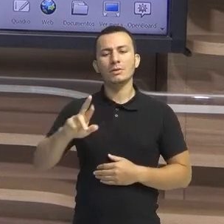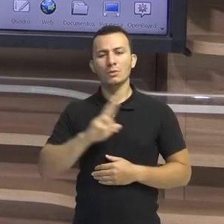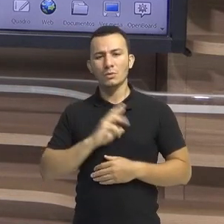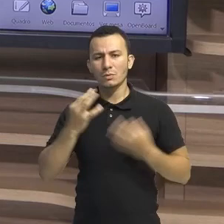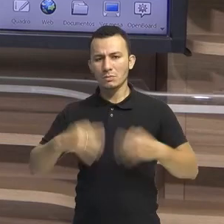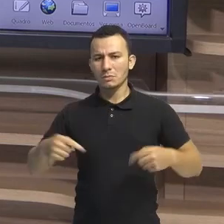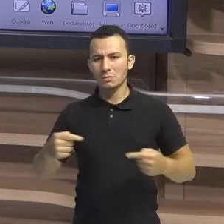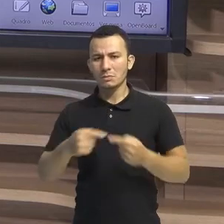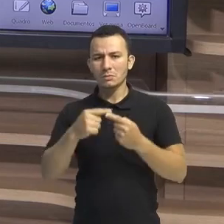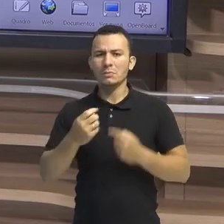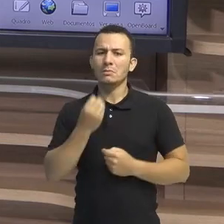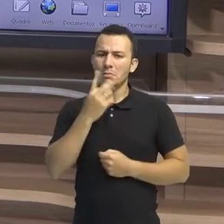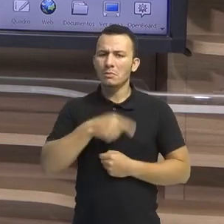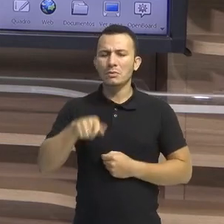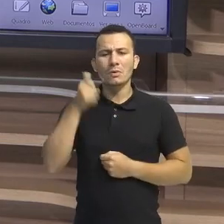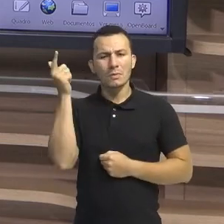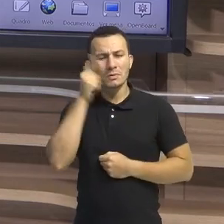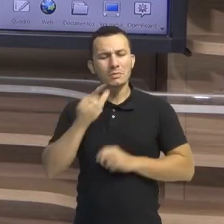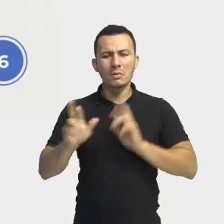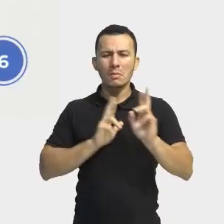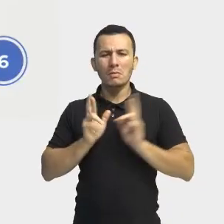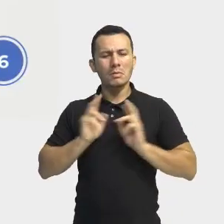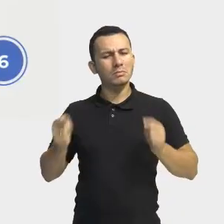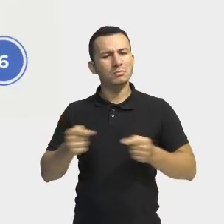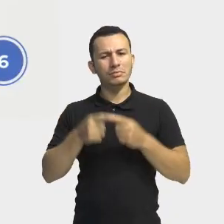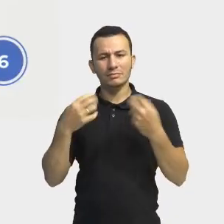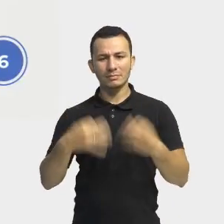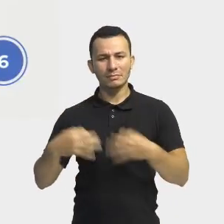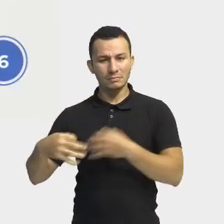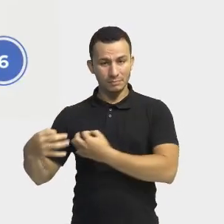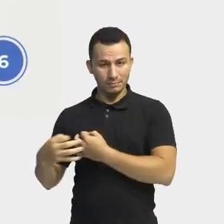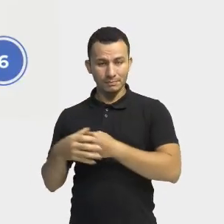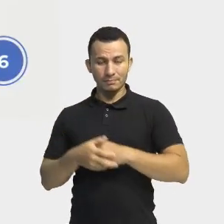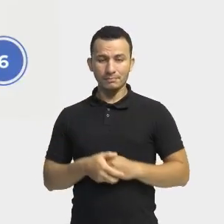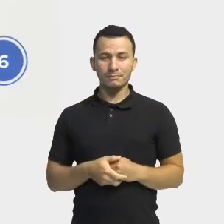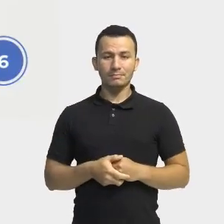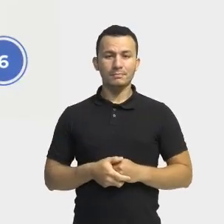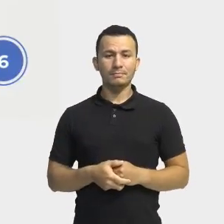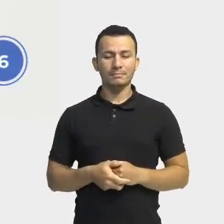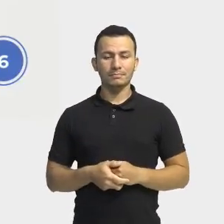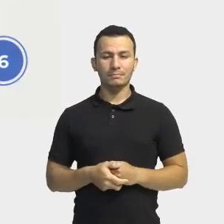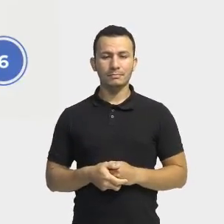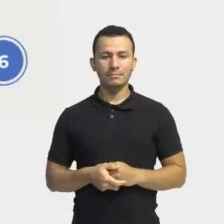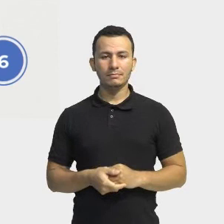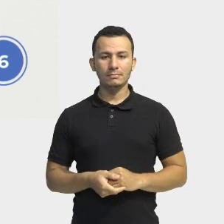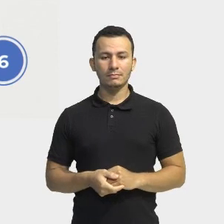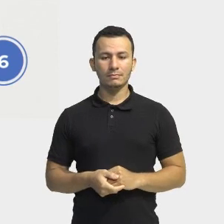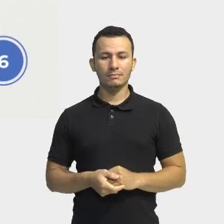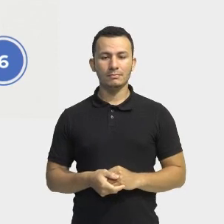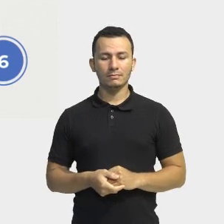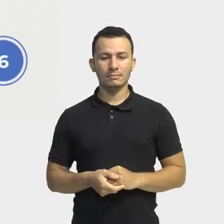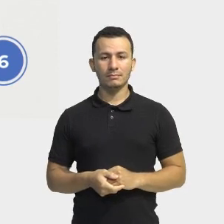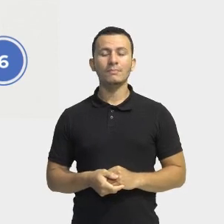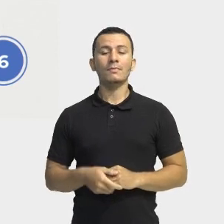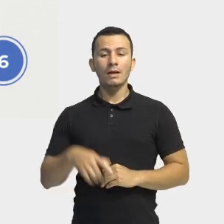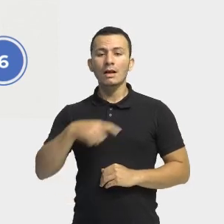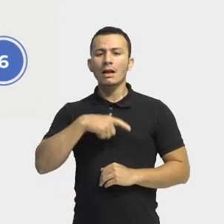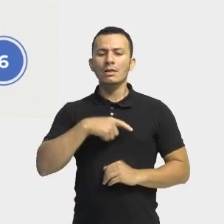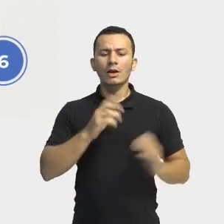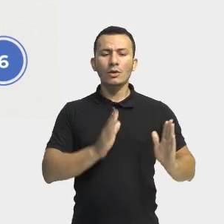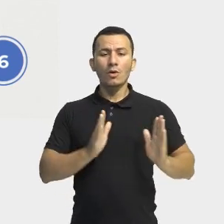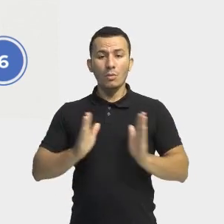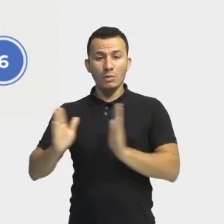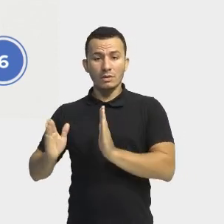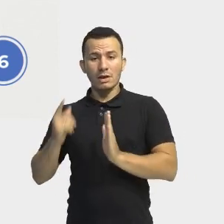estão acertando tudinho, graças a Deus, né? Então vamos lá observar a nossa resposta. O que nós temos? Considere os processos